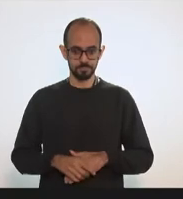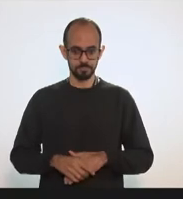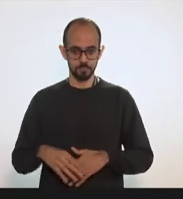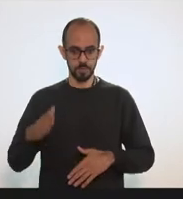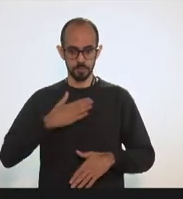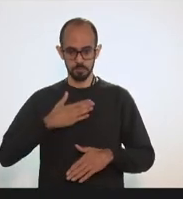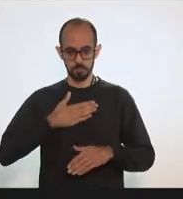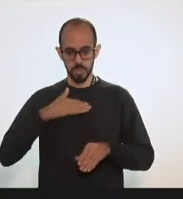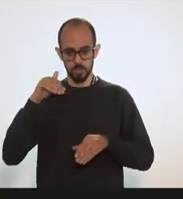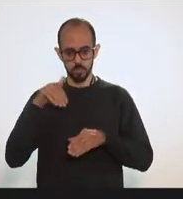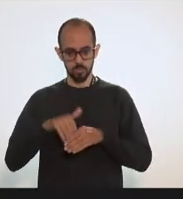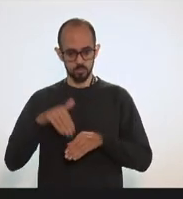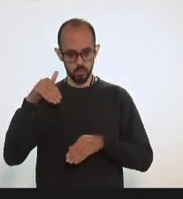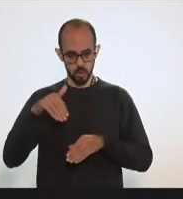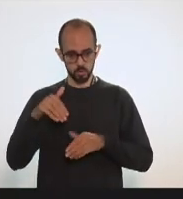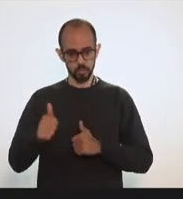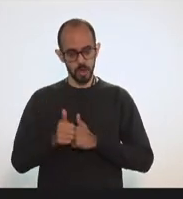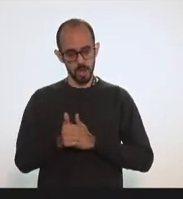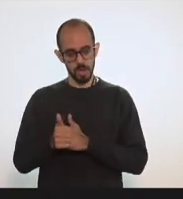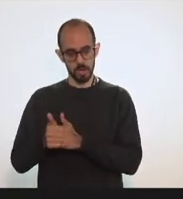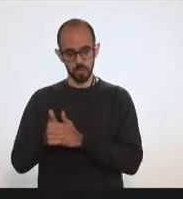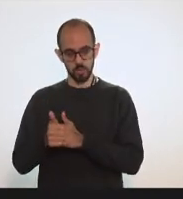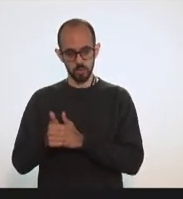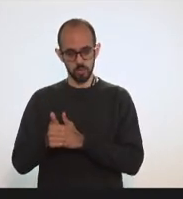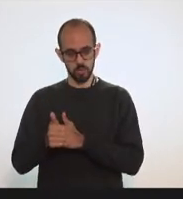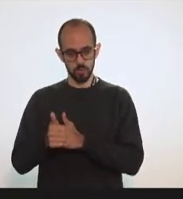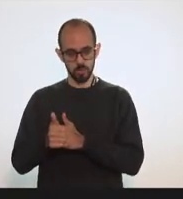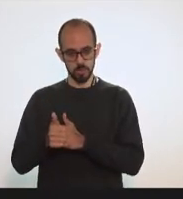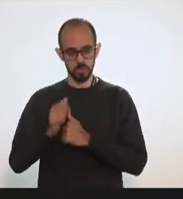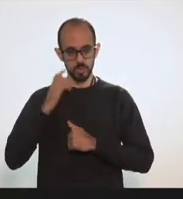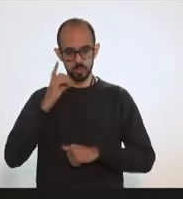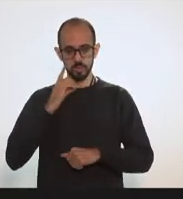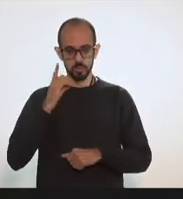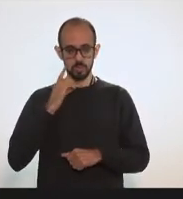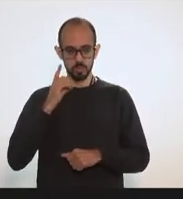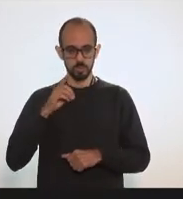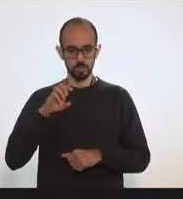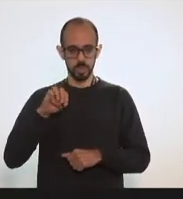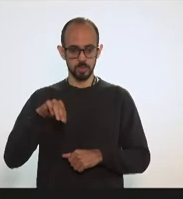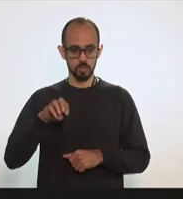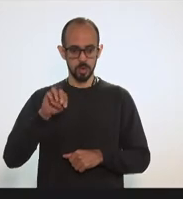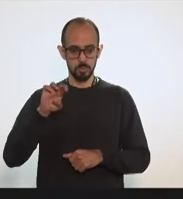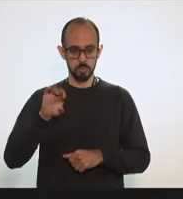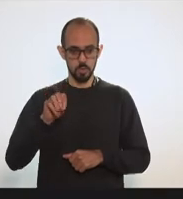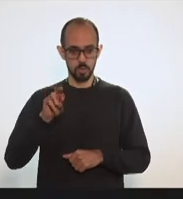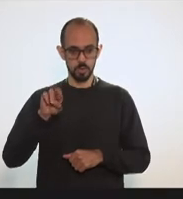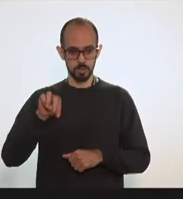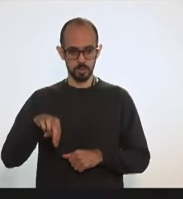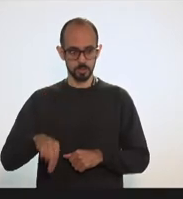Meu voto acompanha o deputado Amorim.